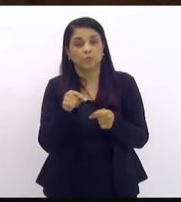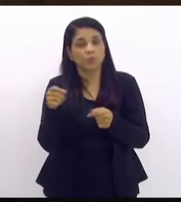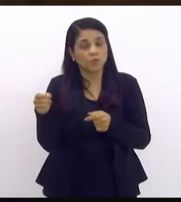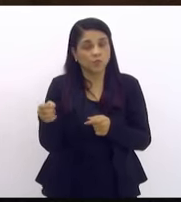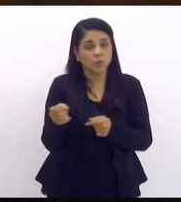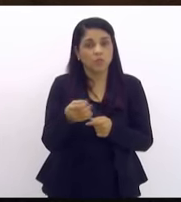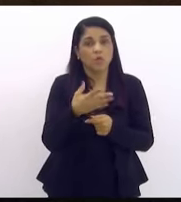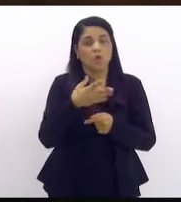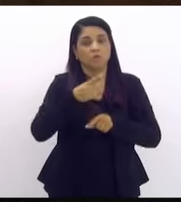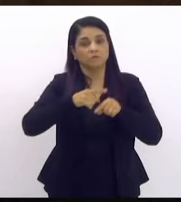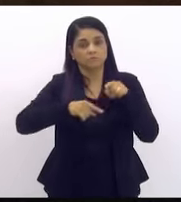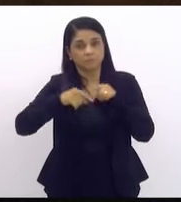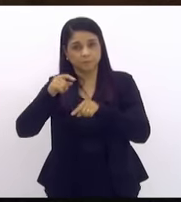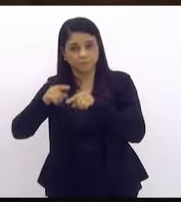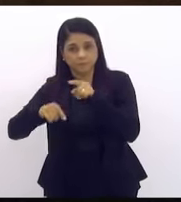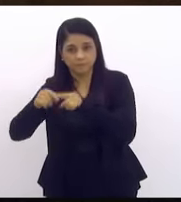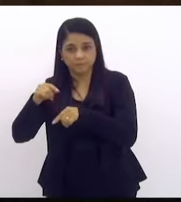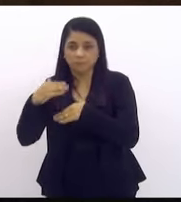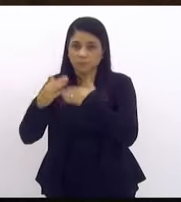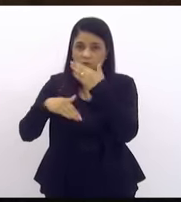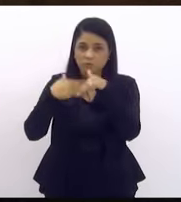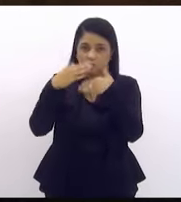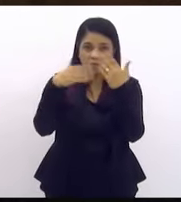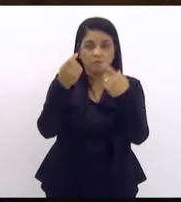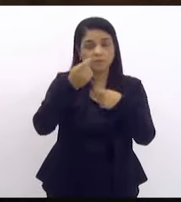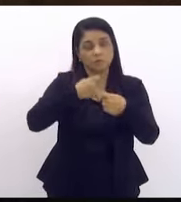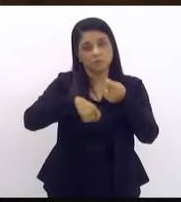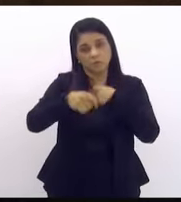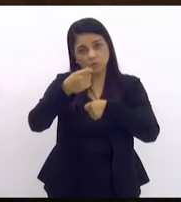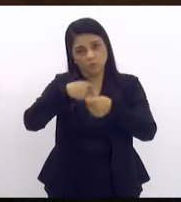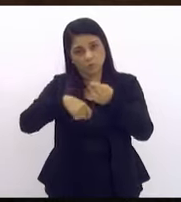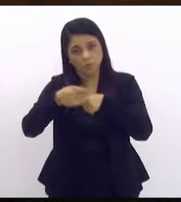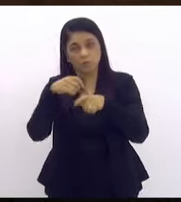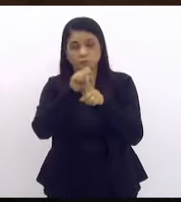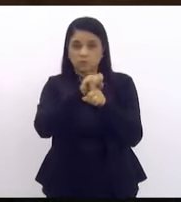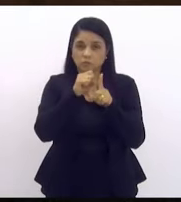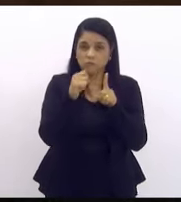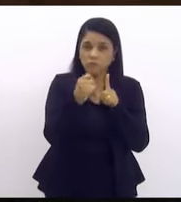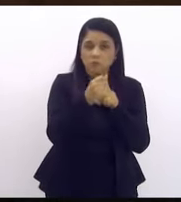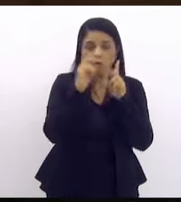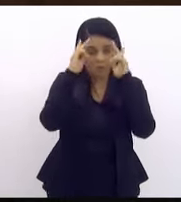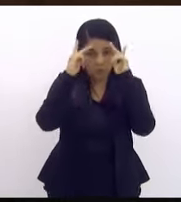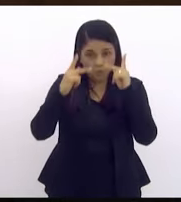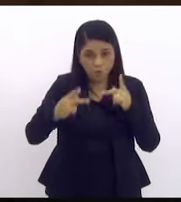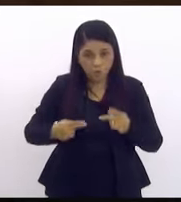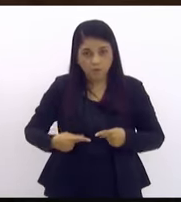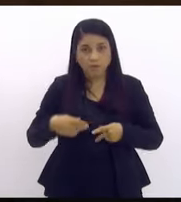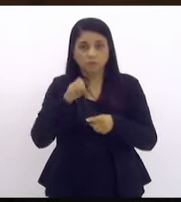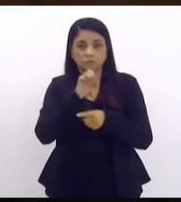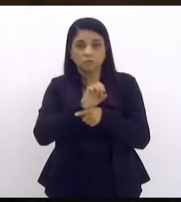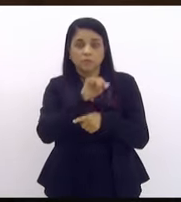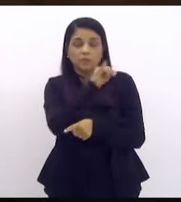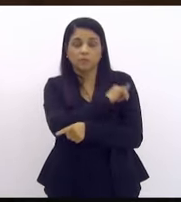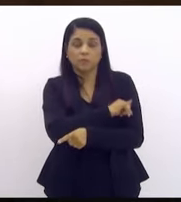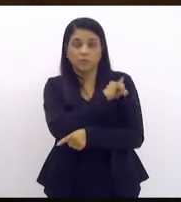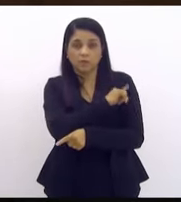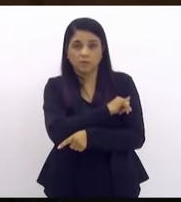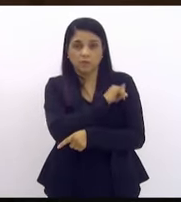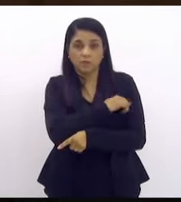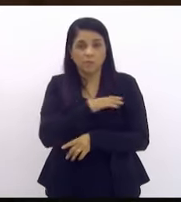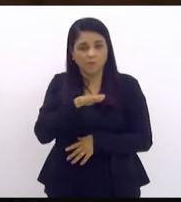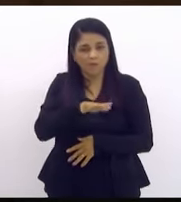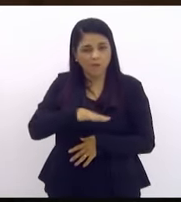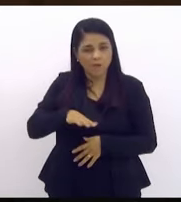novos instrumentos para o desenvolvimento econômico, social e humano do Estado do Rio de Janeiro, uma